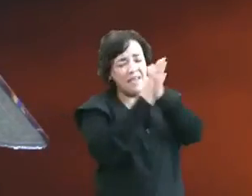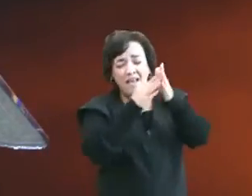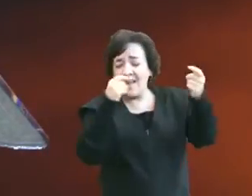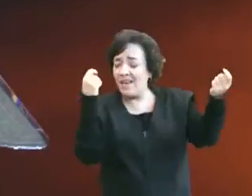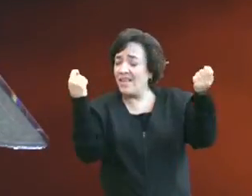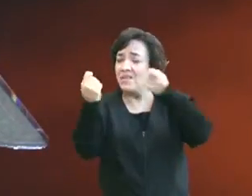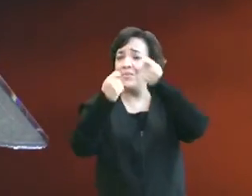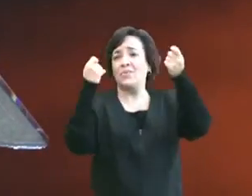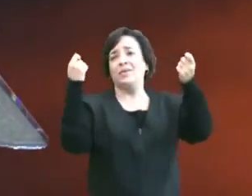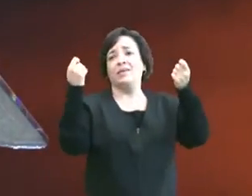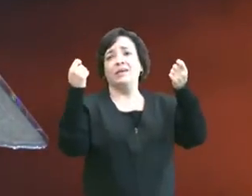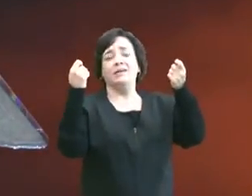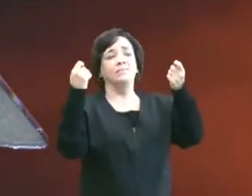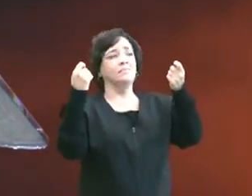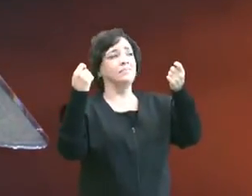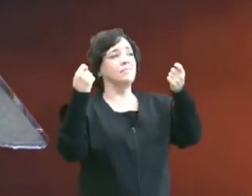Aleluia.